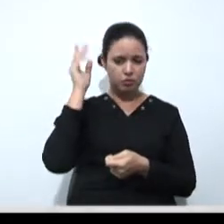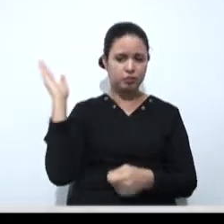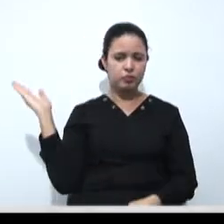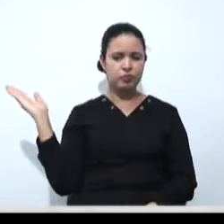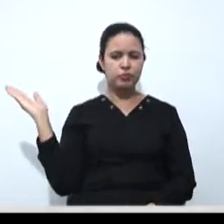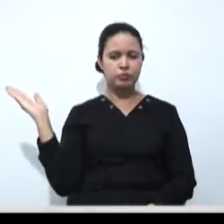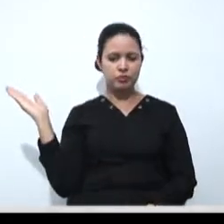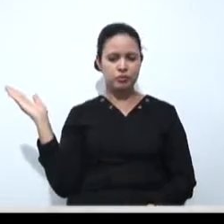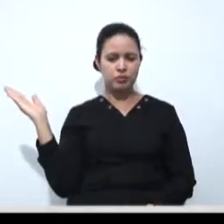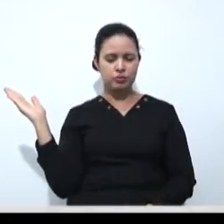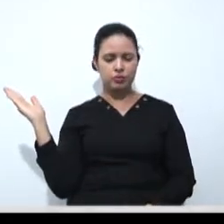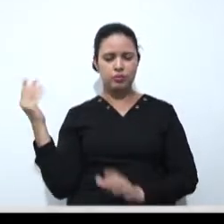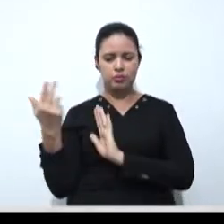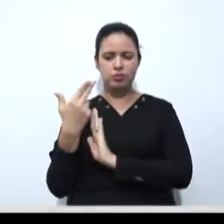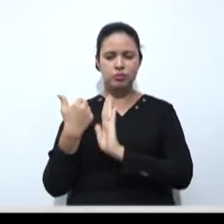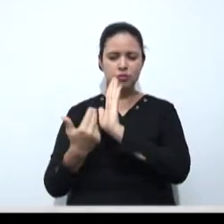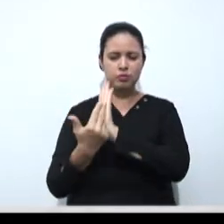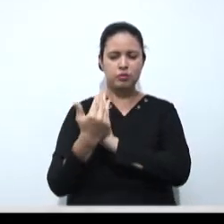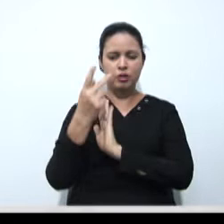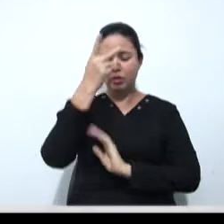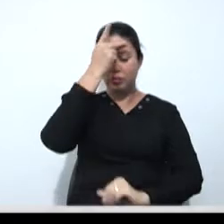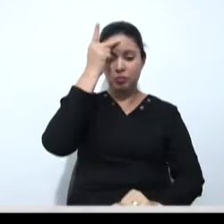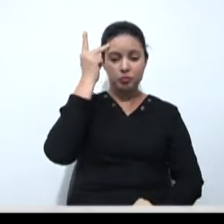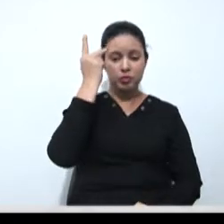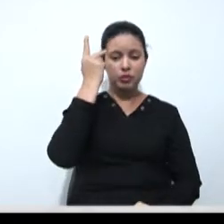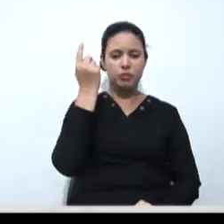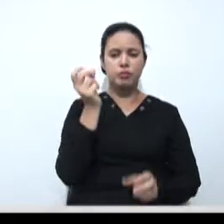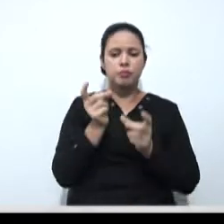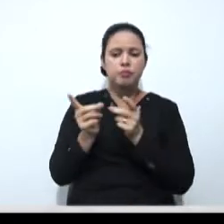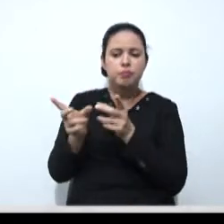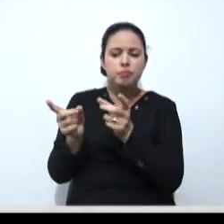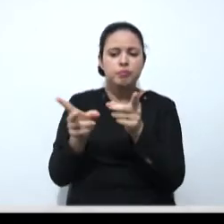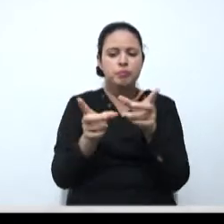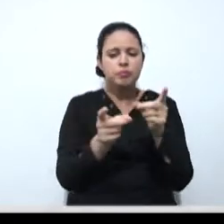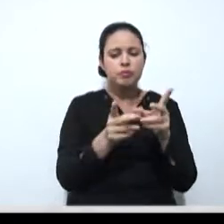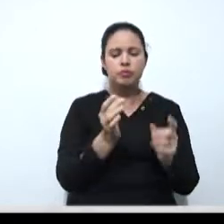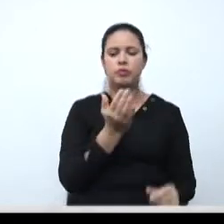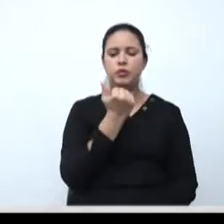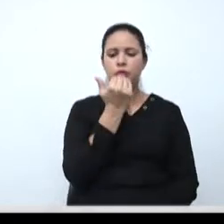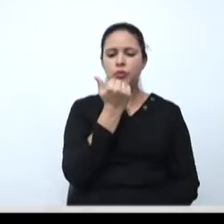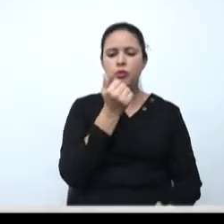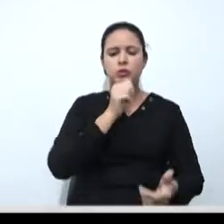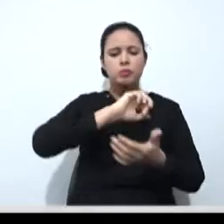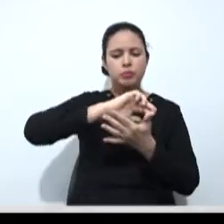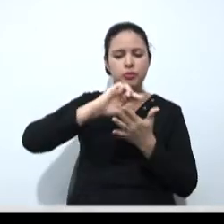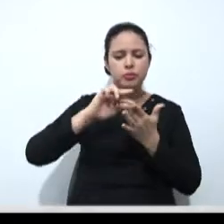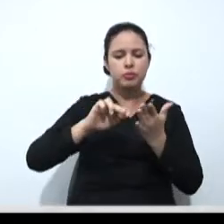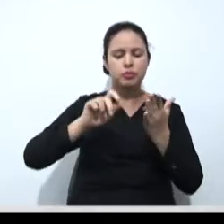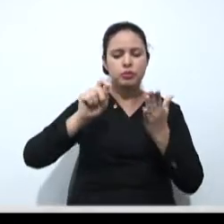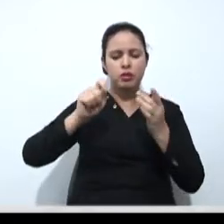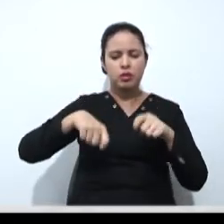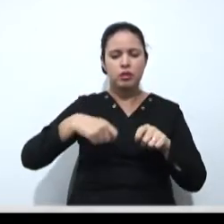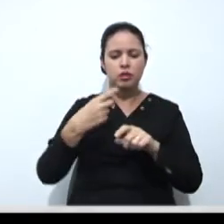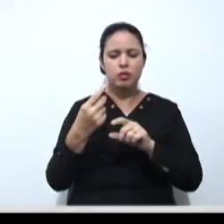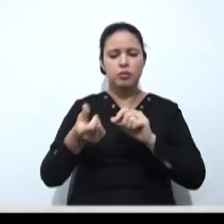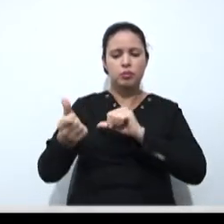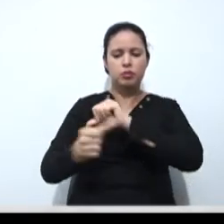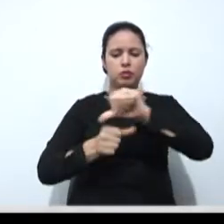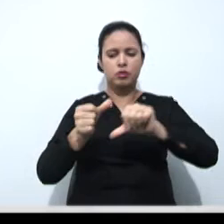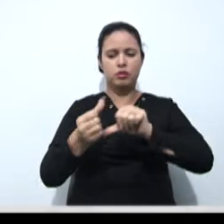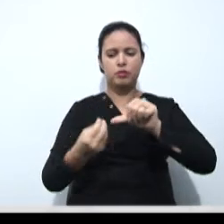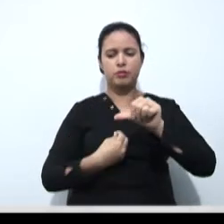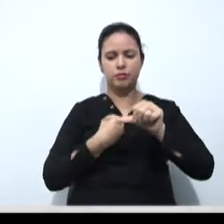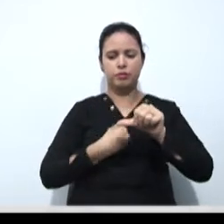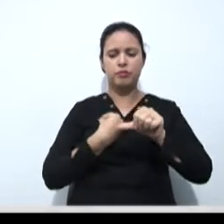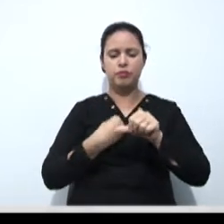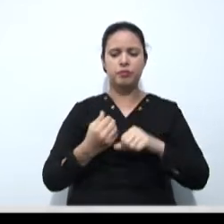ali, ele acaba sendo um empreendedor que sai ali para buscar oportunidades e também mudar a sua vida.